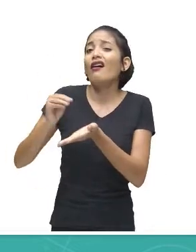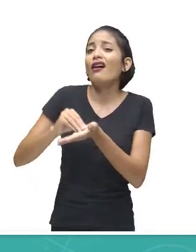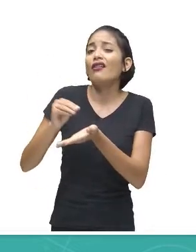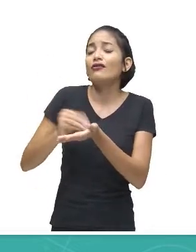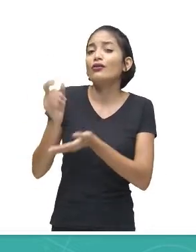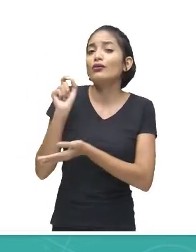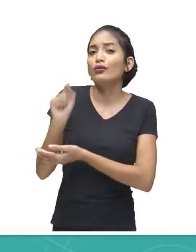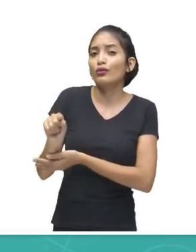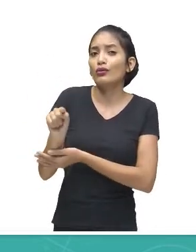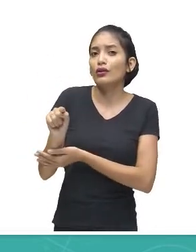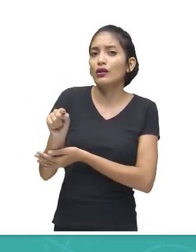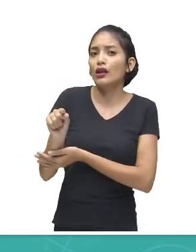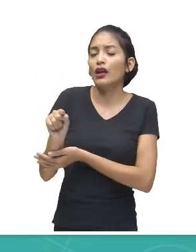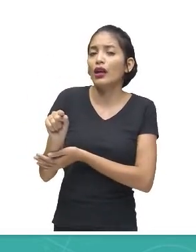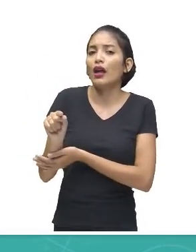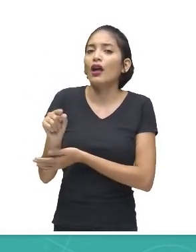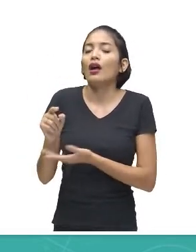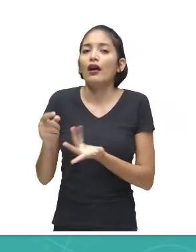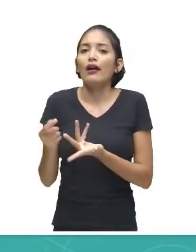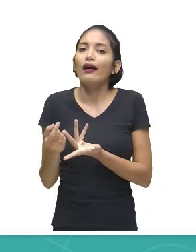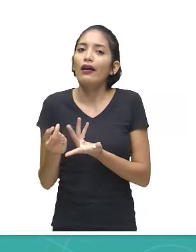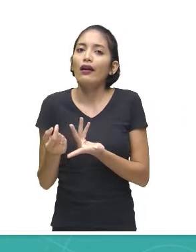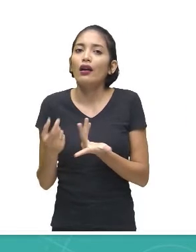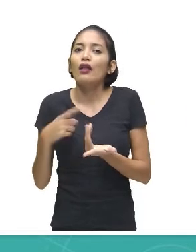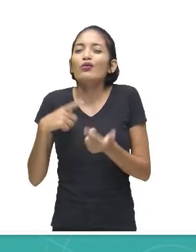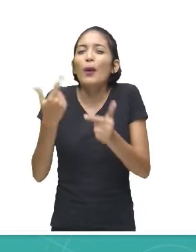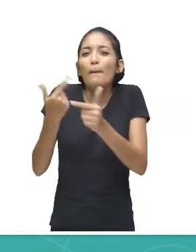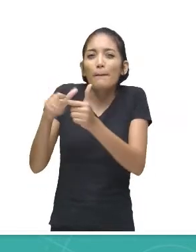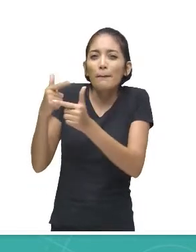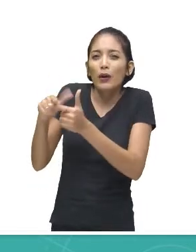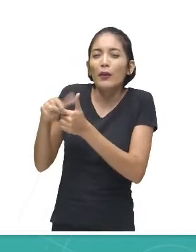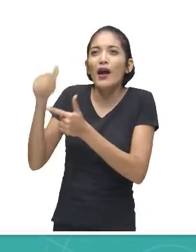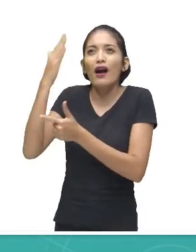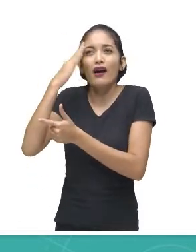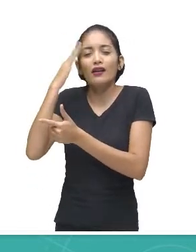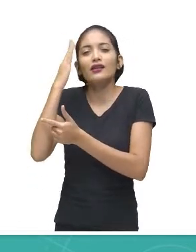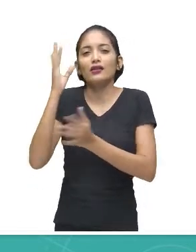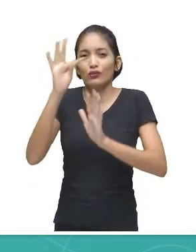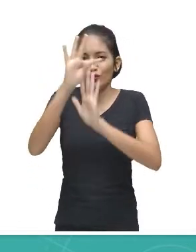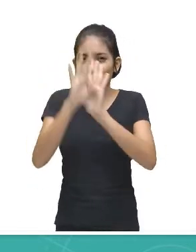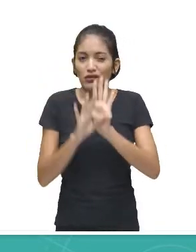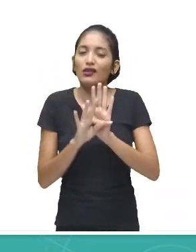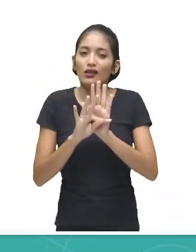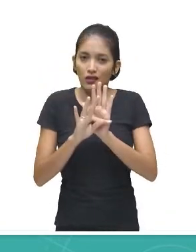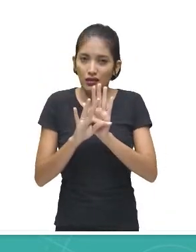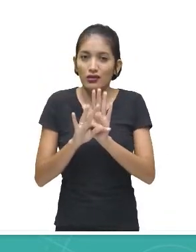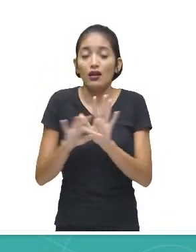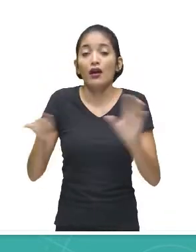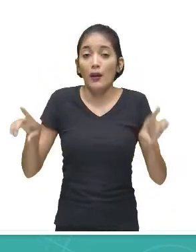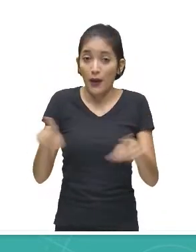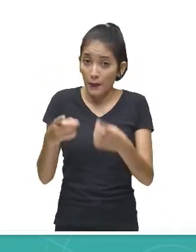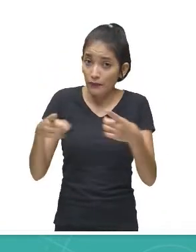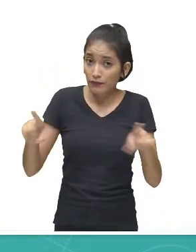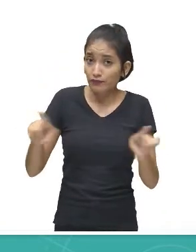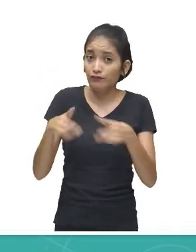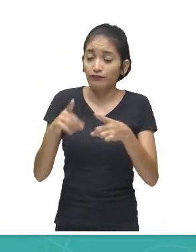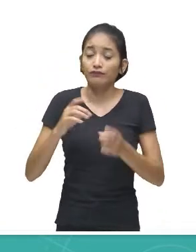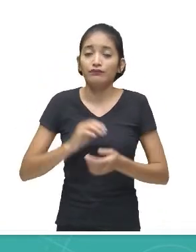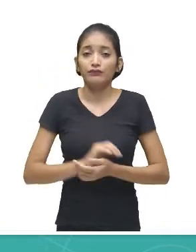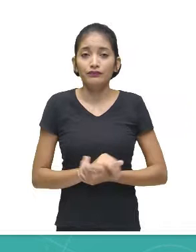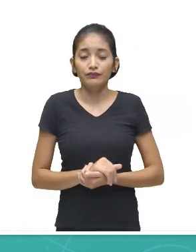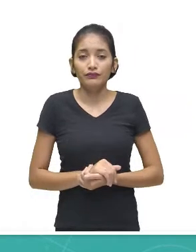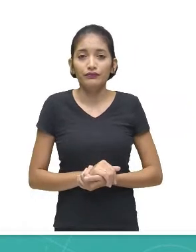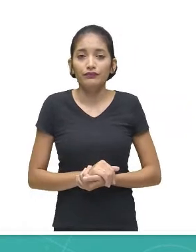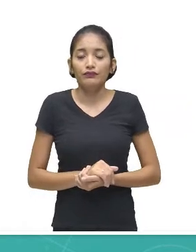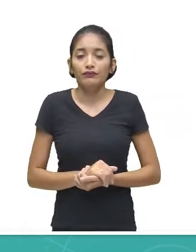pontuação, ela não prejudica o entendimento do texto, não é verdade? A mensagem do texto, a letra da música, né? O